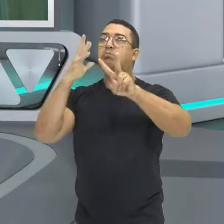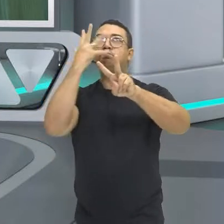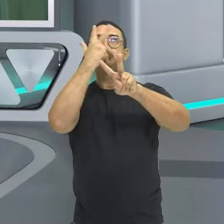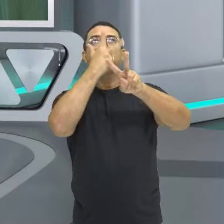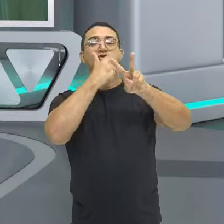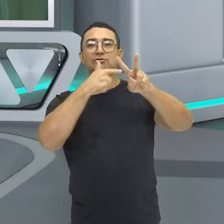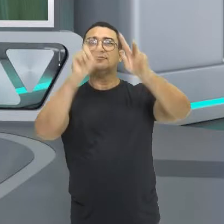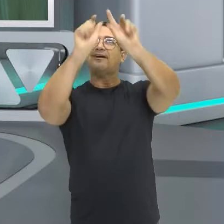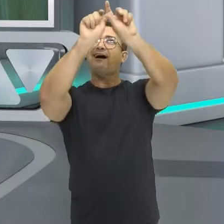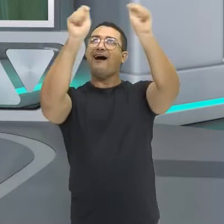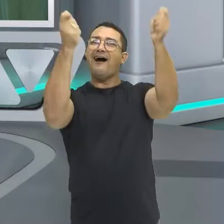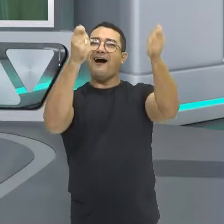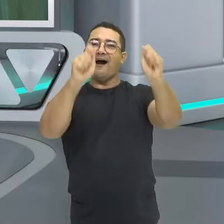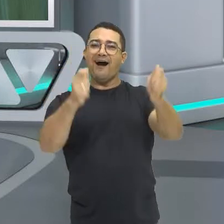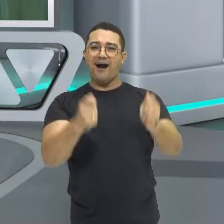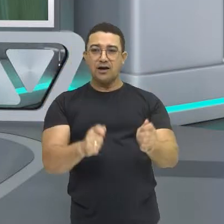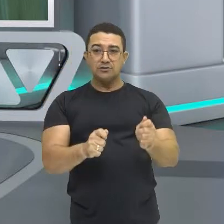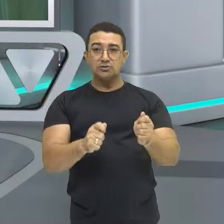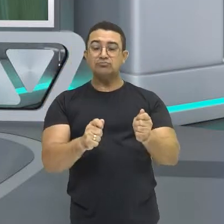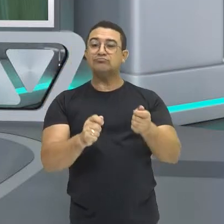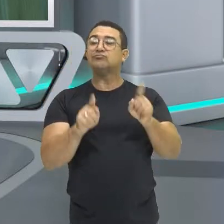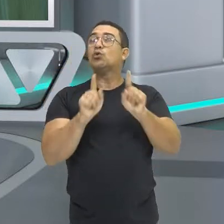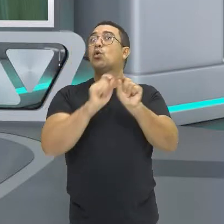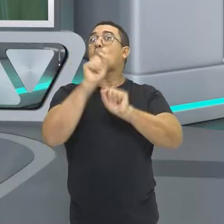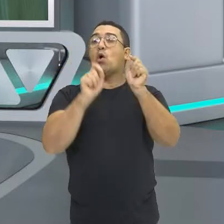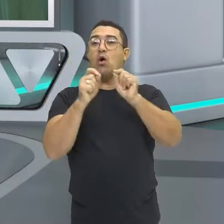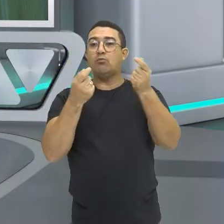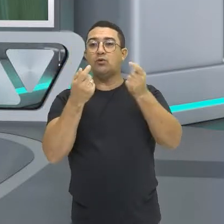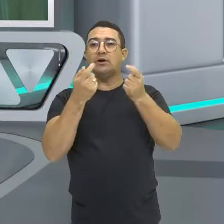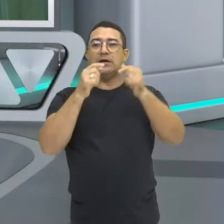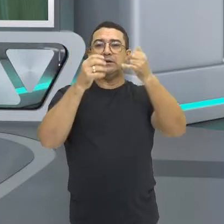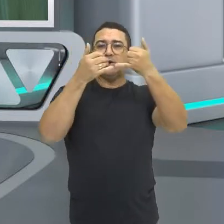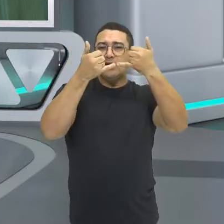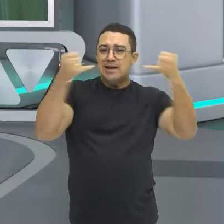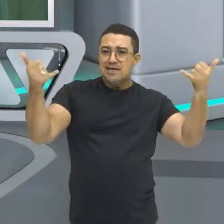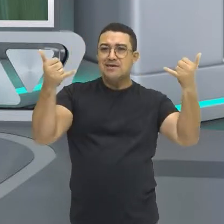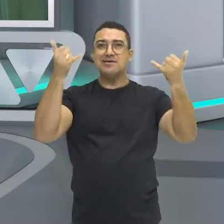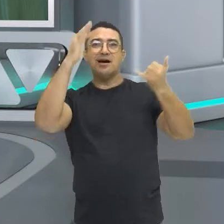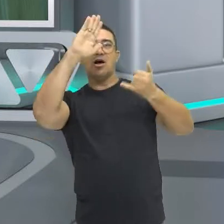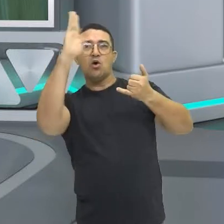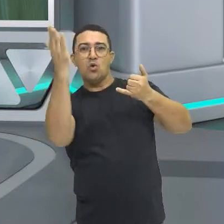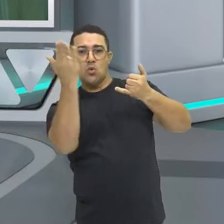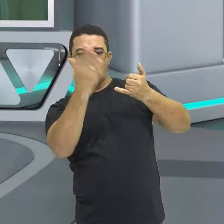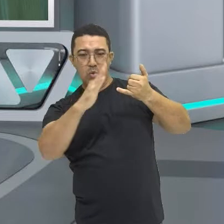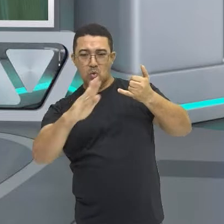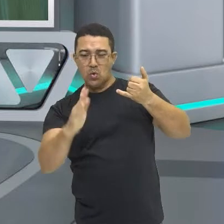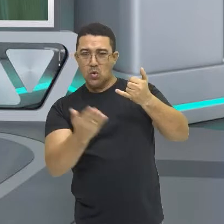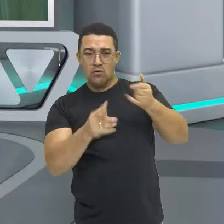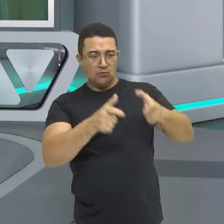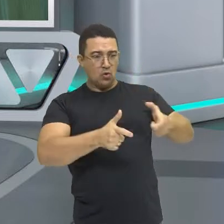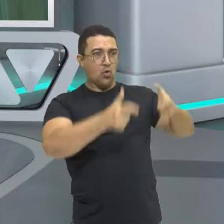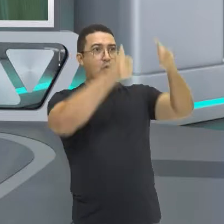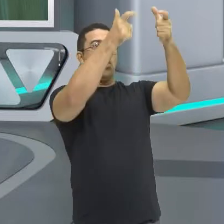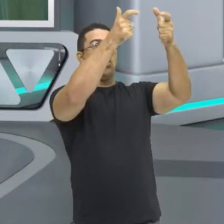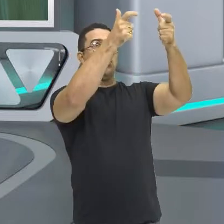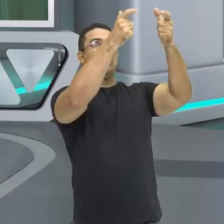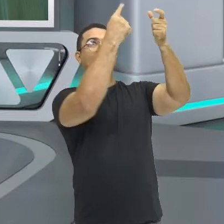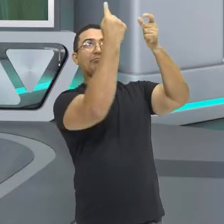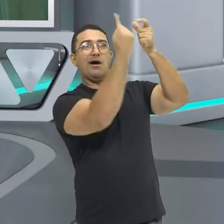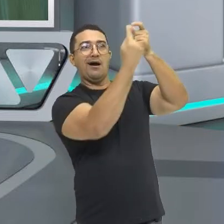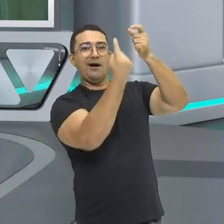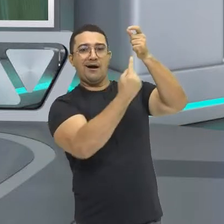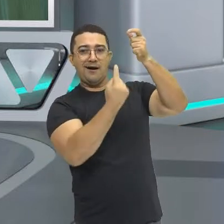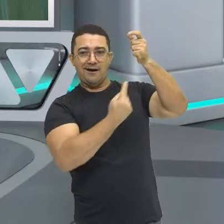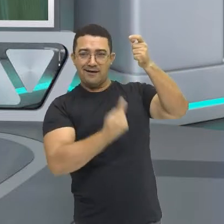Aqui, através de quê? Curvas e contracurvas e colunas retorcidas. Lembram que lá no Renascimento